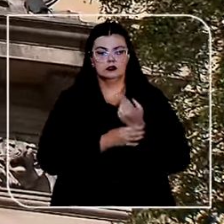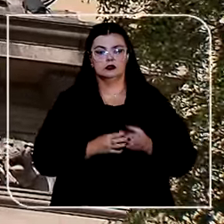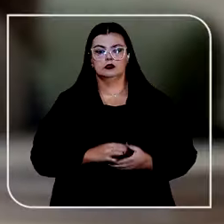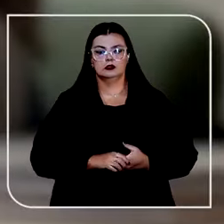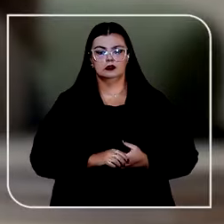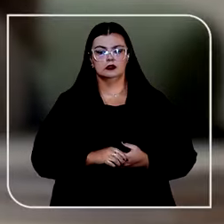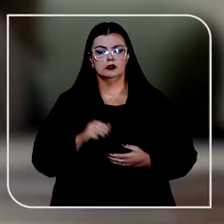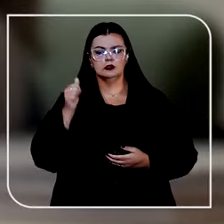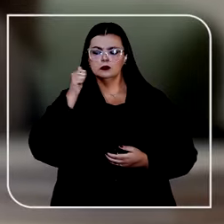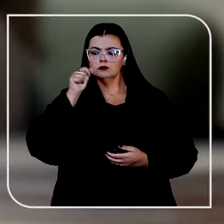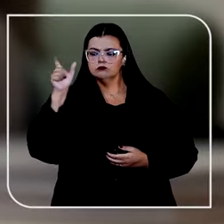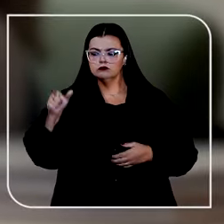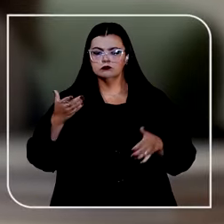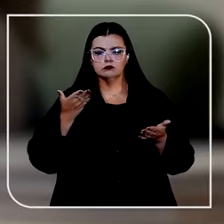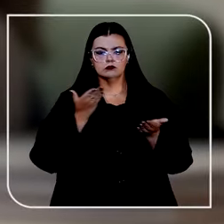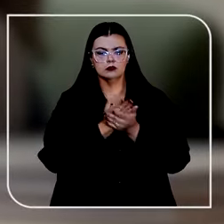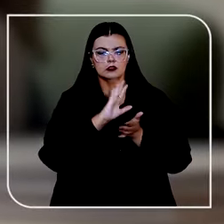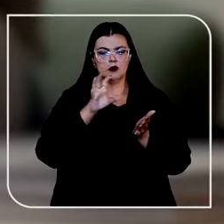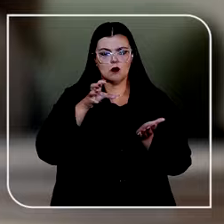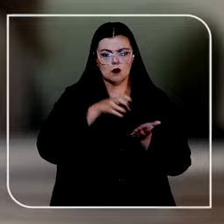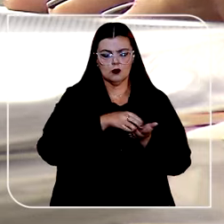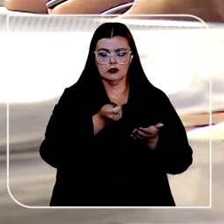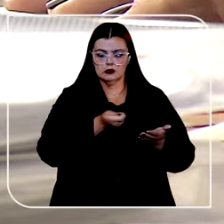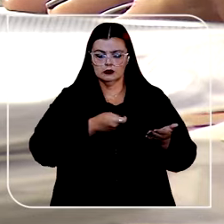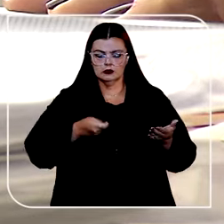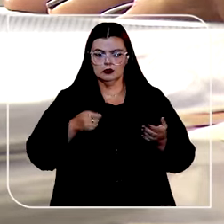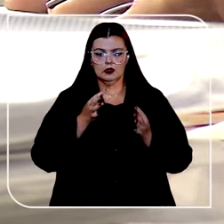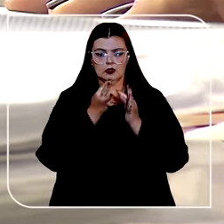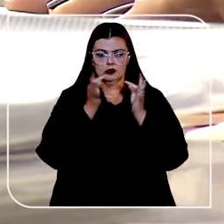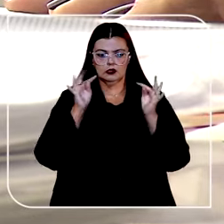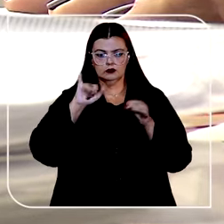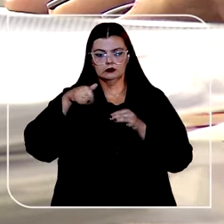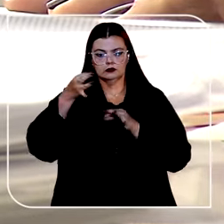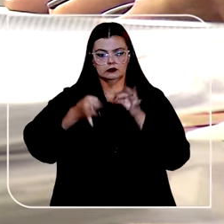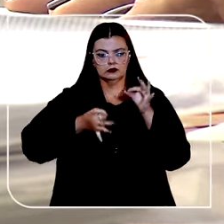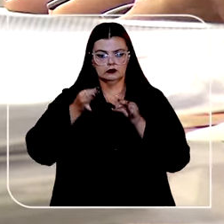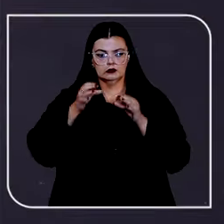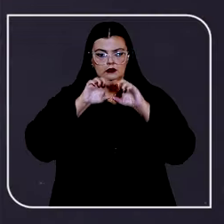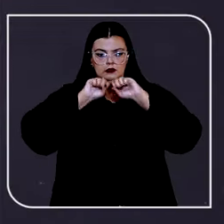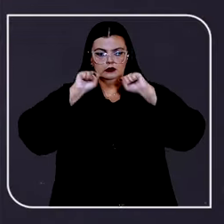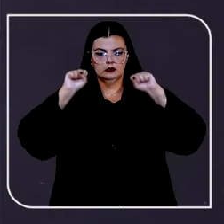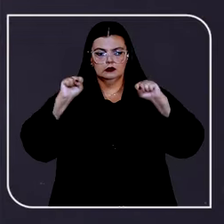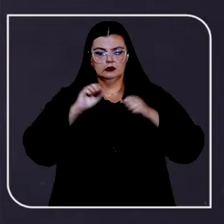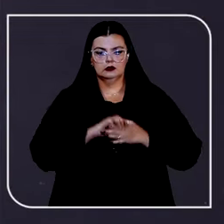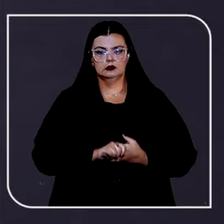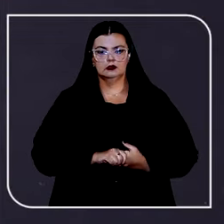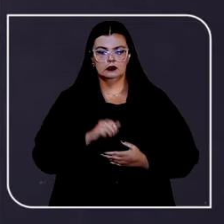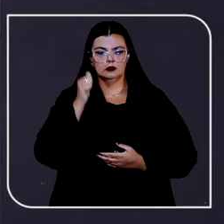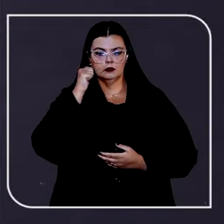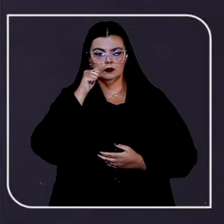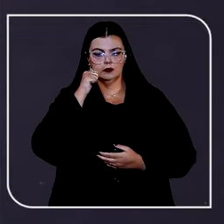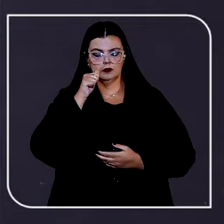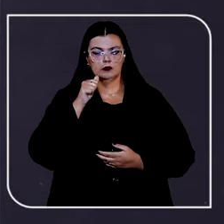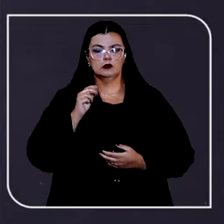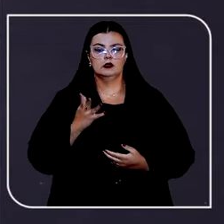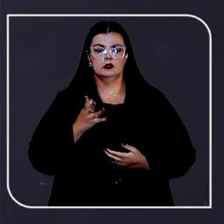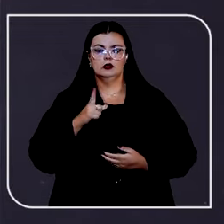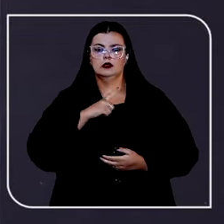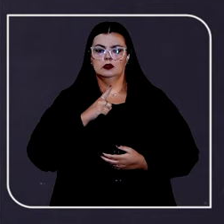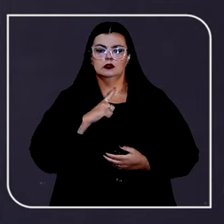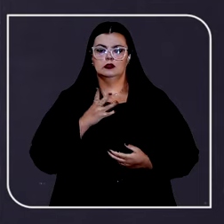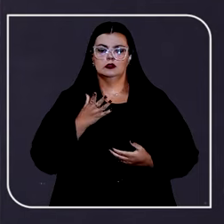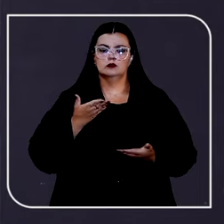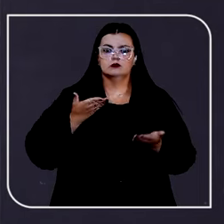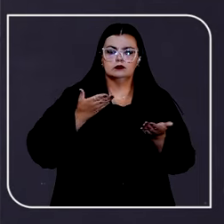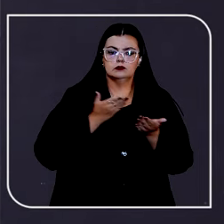candidata aprovada em concurso para o cargo de escrevente técnico judiciário do tribunal a mulher foi impedida de tomar posse devido a uma